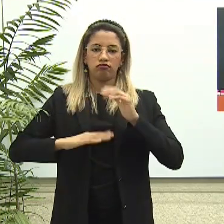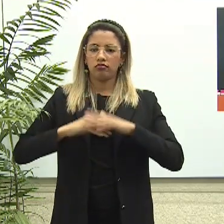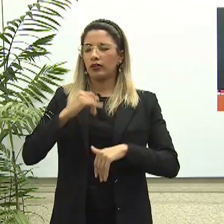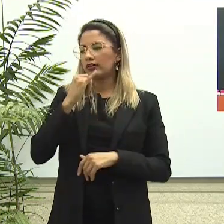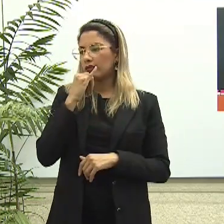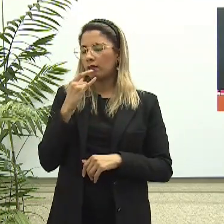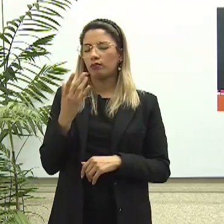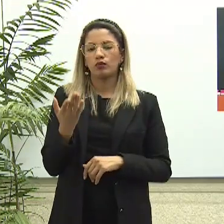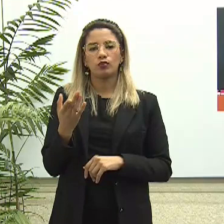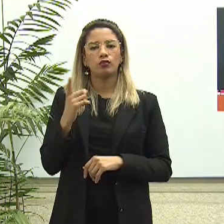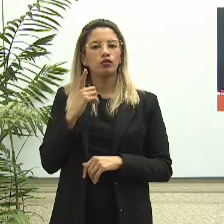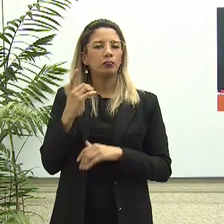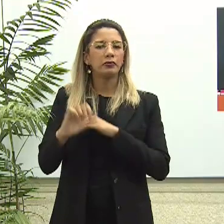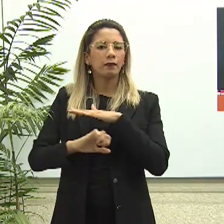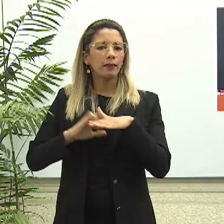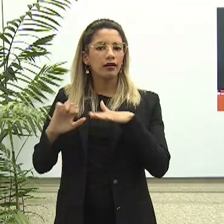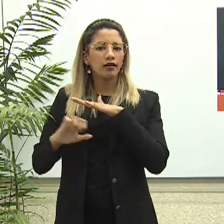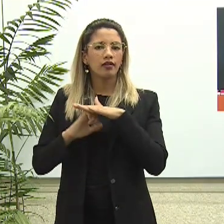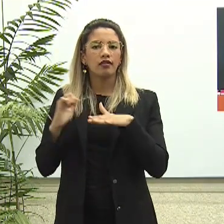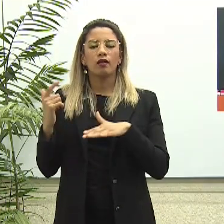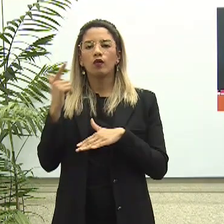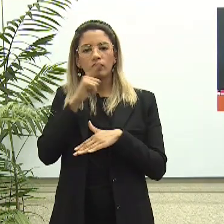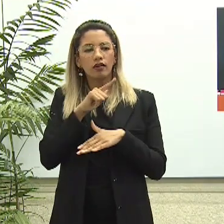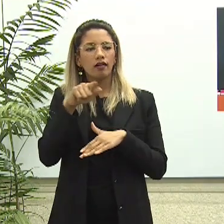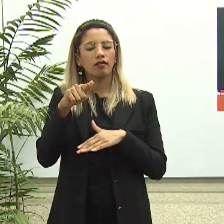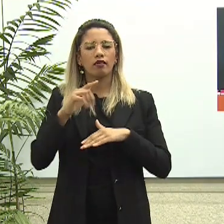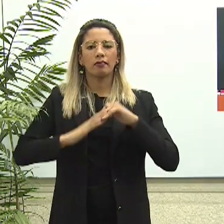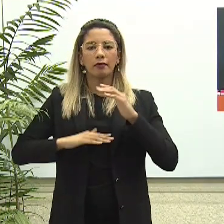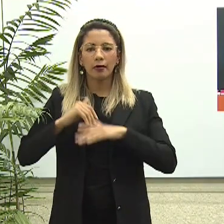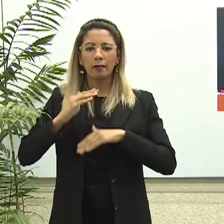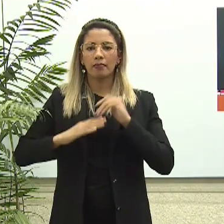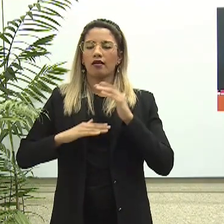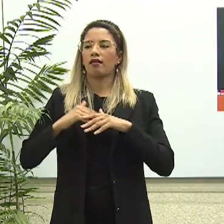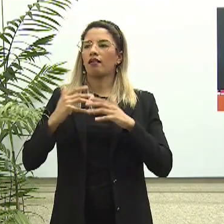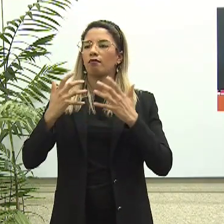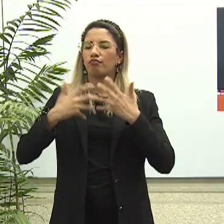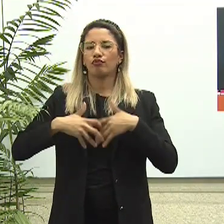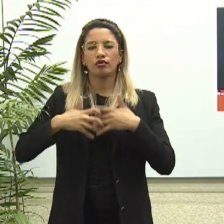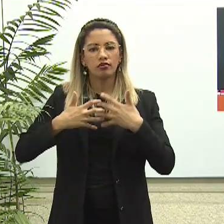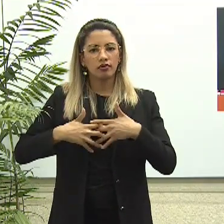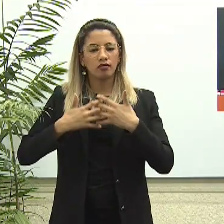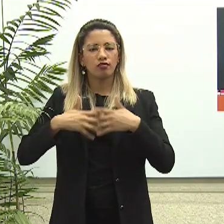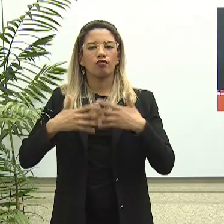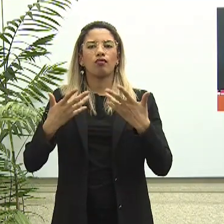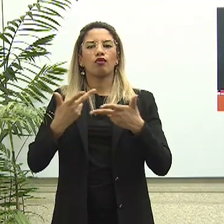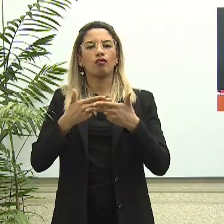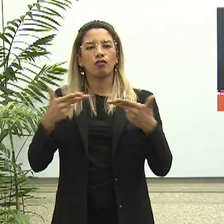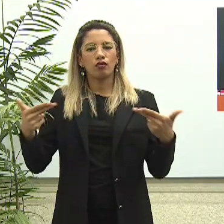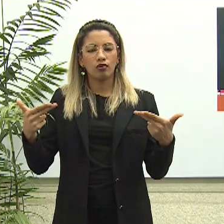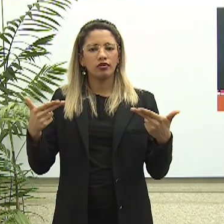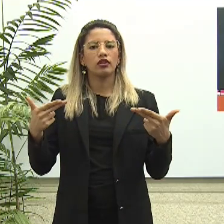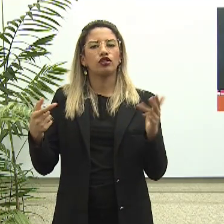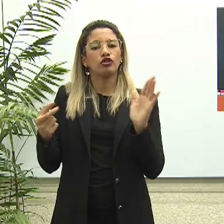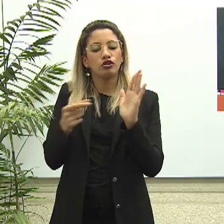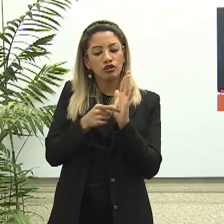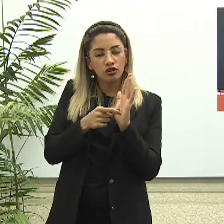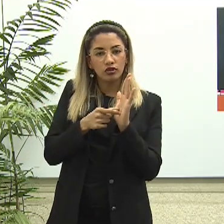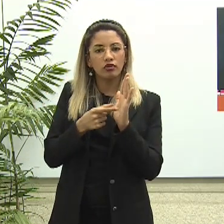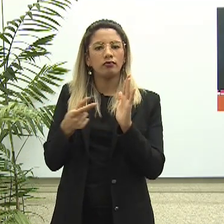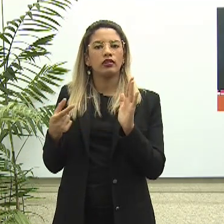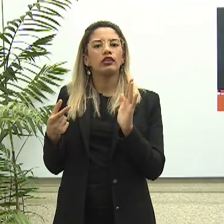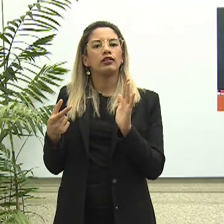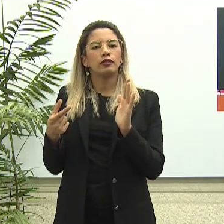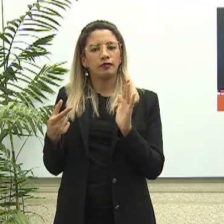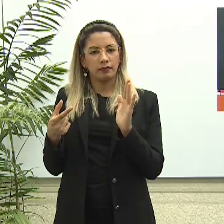tem uma uma empresa que ela consegue produzir processadores num eh que chips a um tamanho